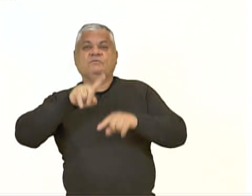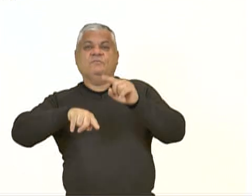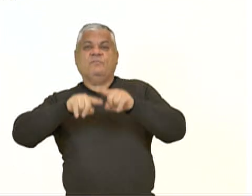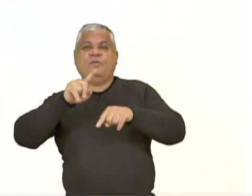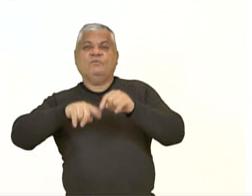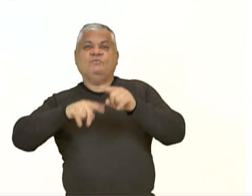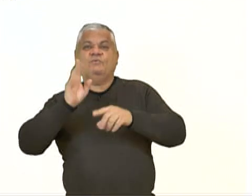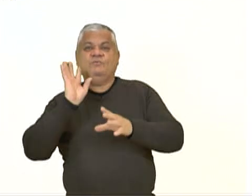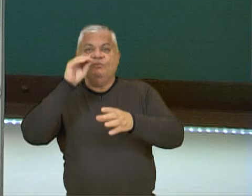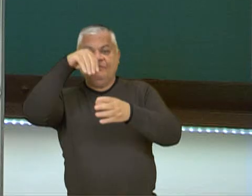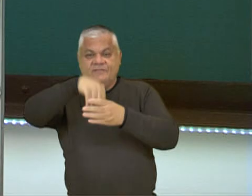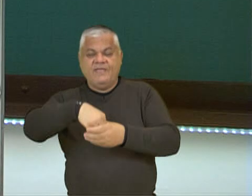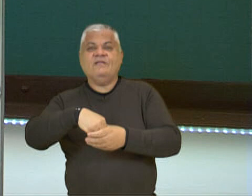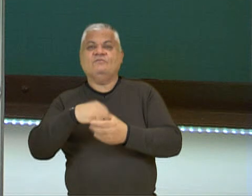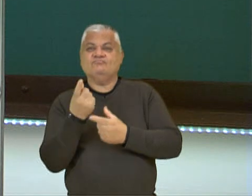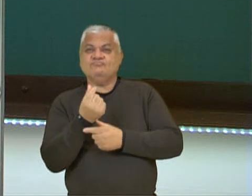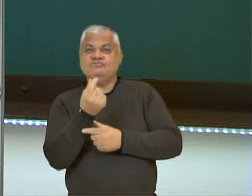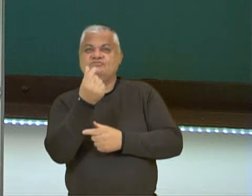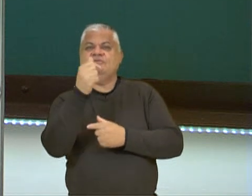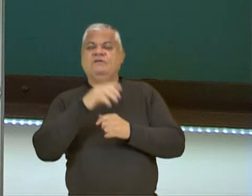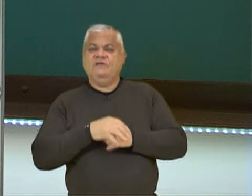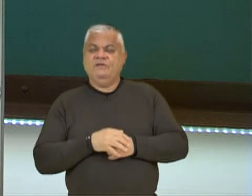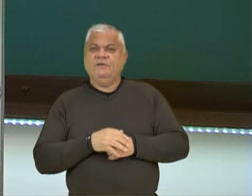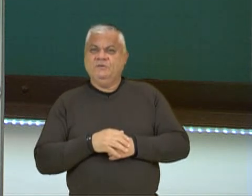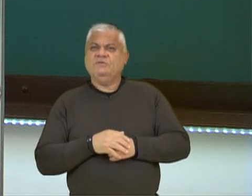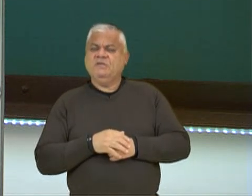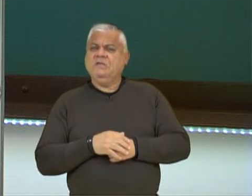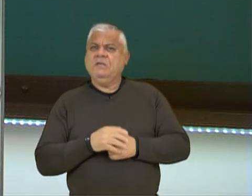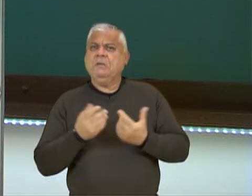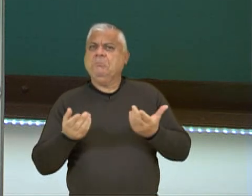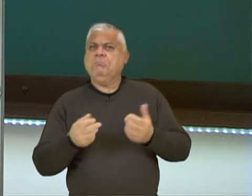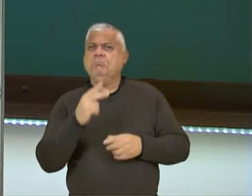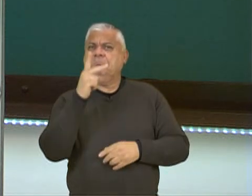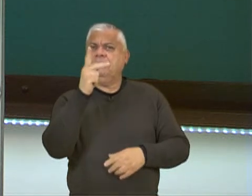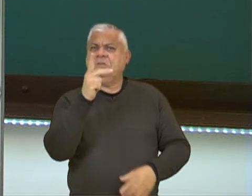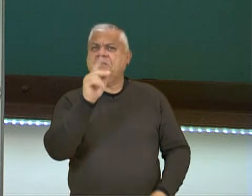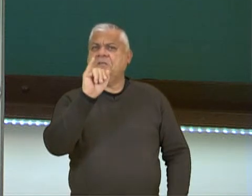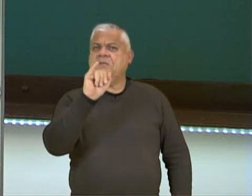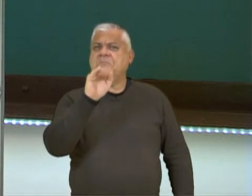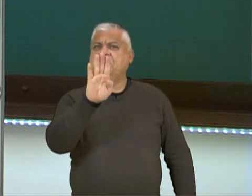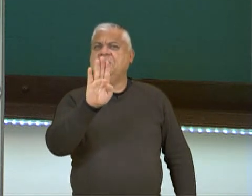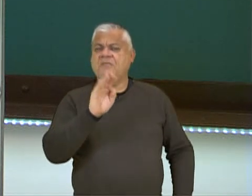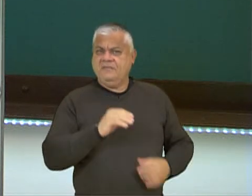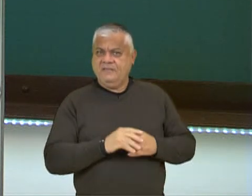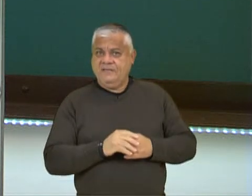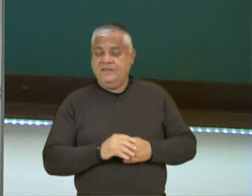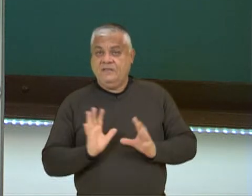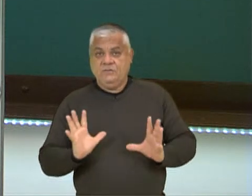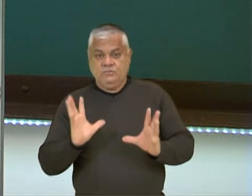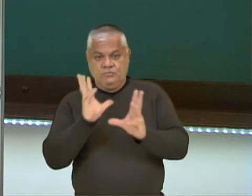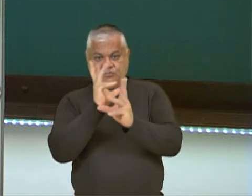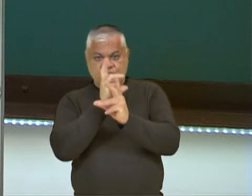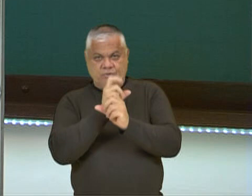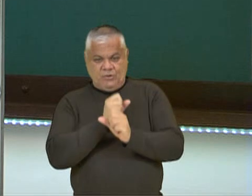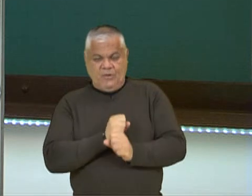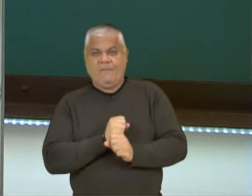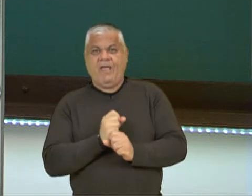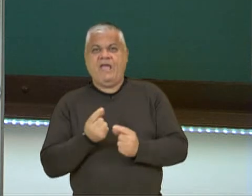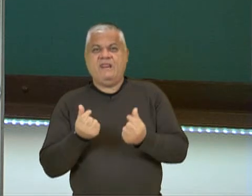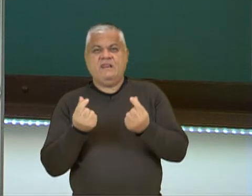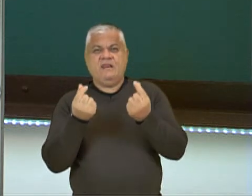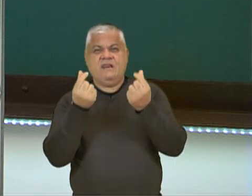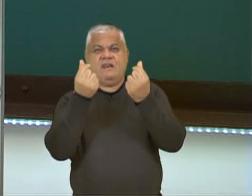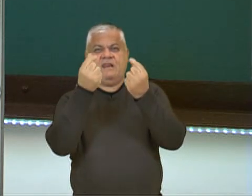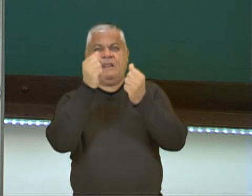produto interno bruto. O que é o produto interno bruto, pessoal? É a soma das